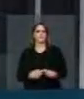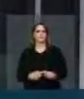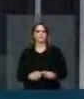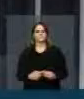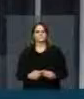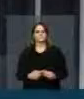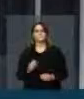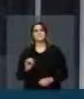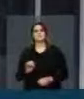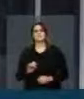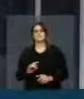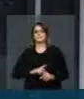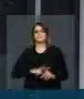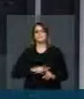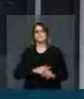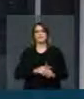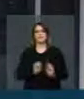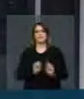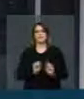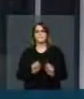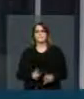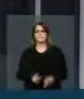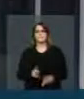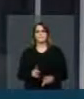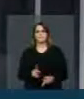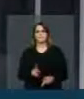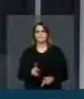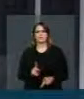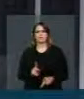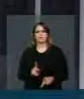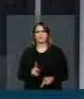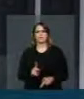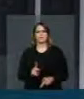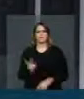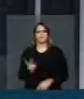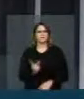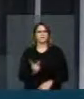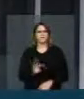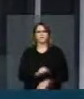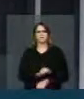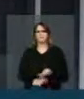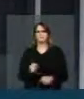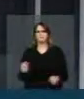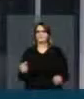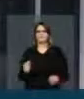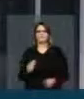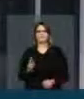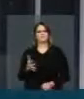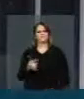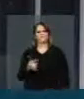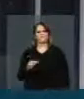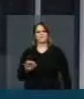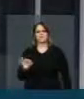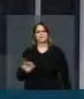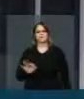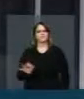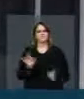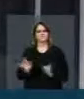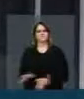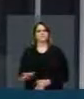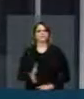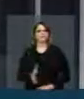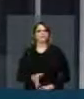e a aposentadoria, se não tivesse essas duas coisas, nós teríamos hoje 70% dos agricultores